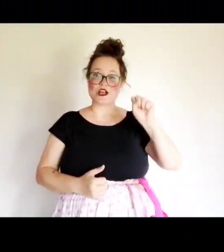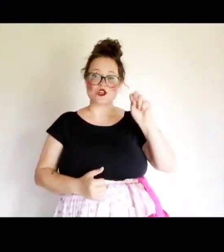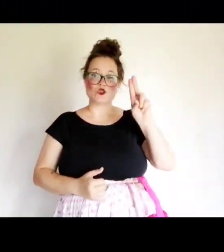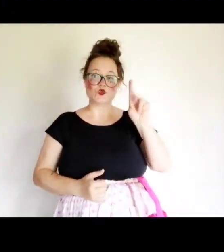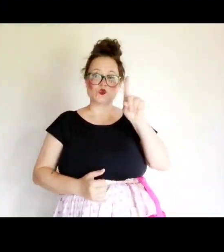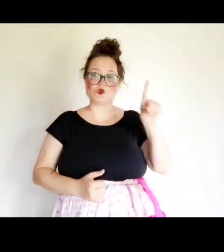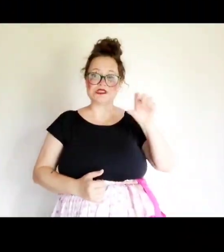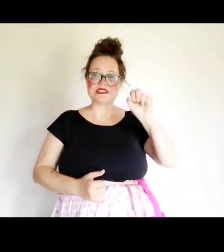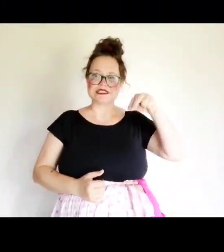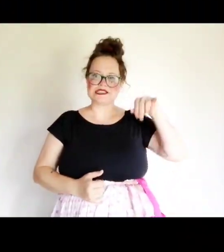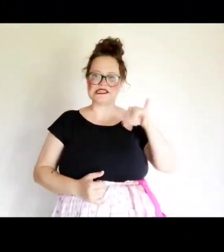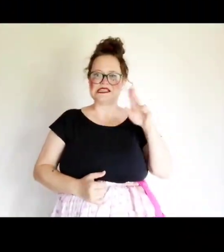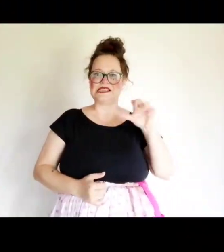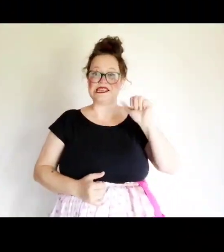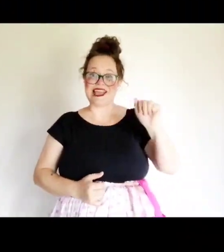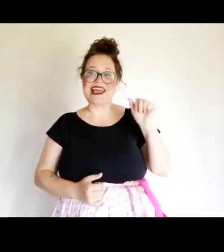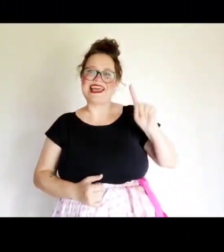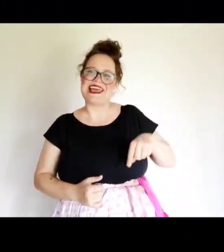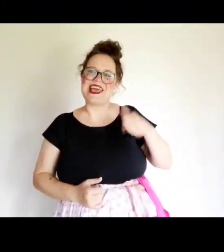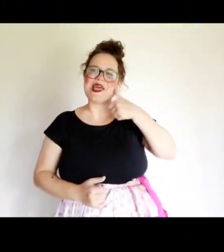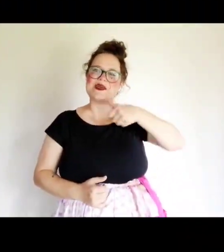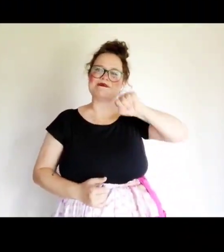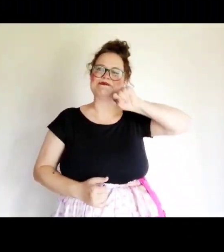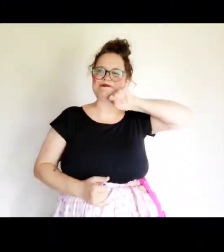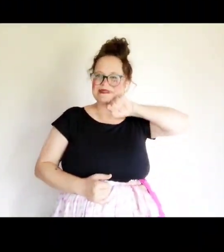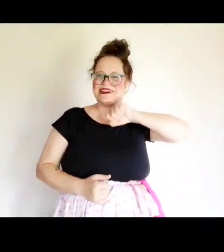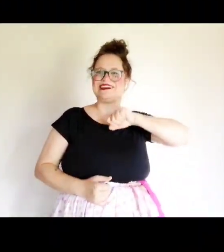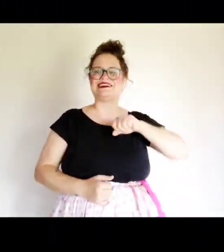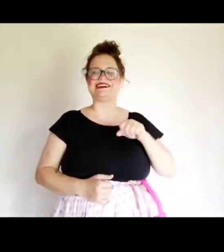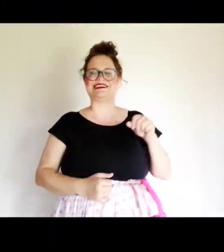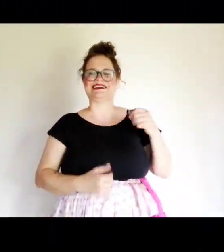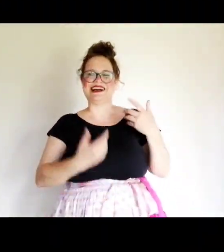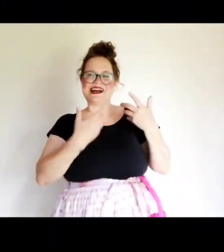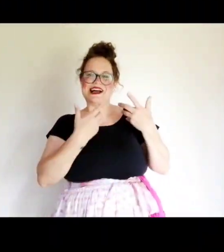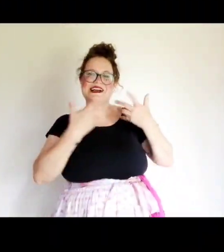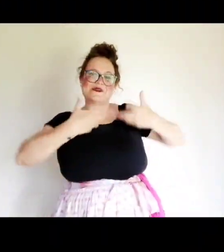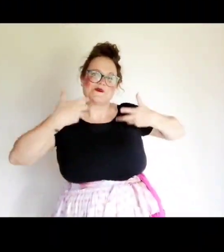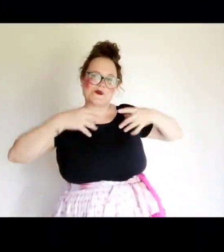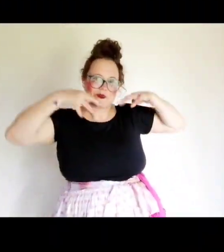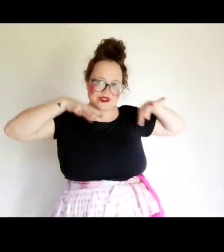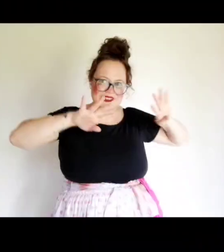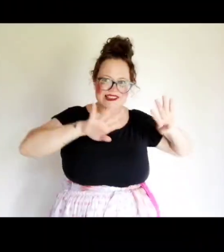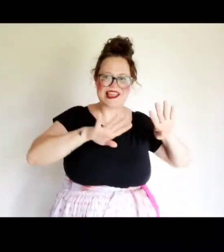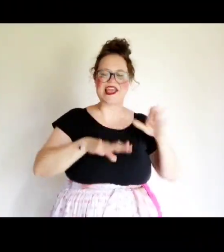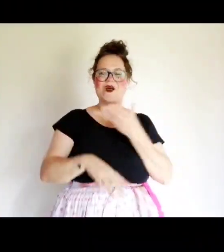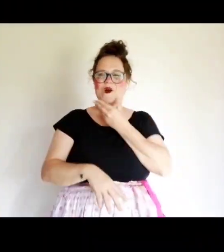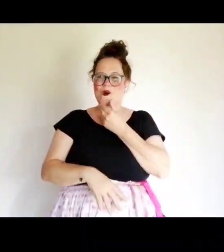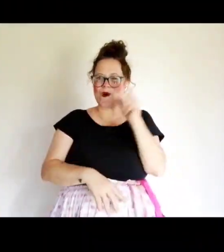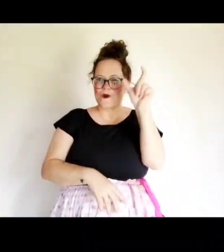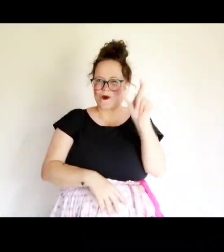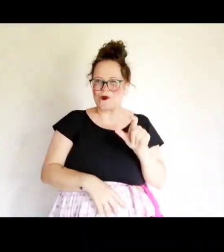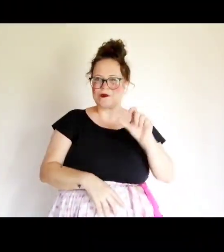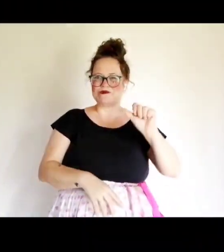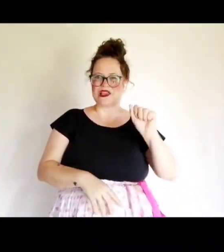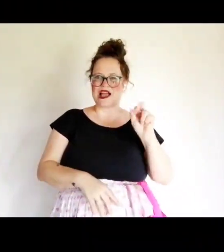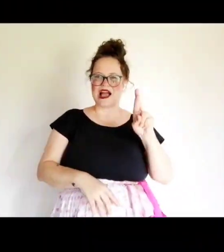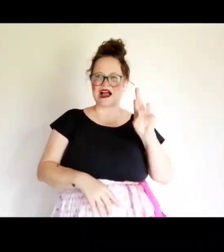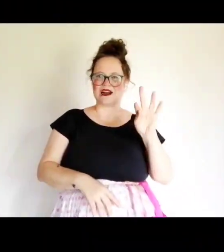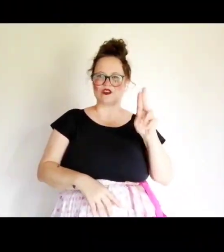Suzaninha, que é a mãe da Humília, o Arthur, que veio aqui, me ajudou, me esclareceu.